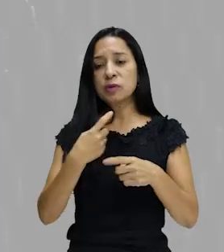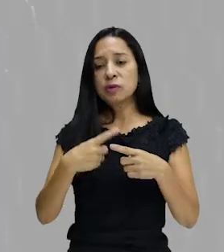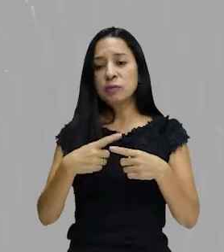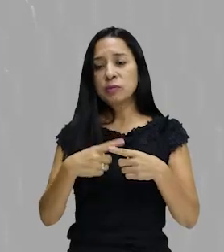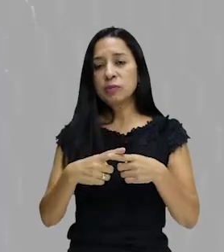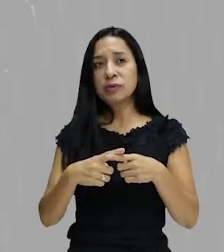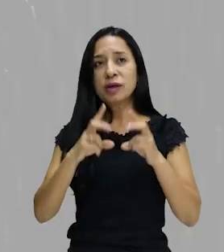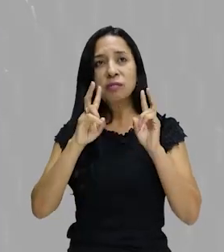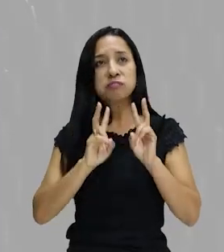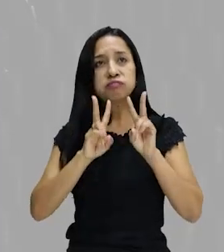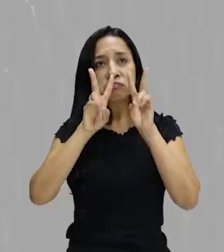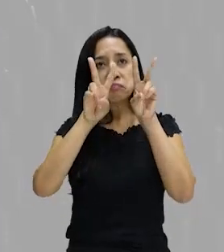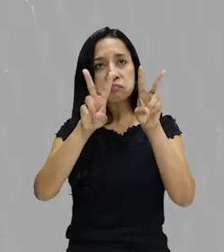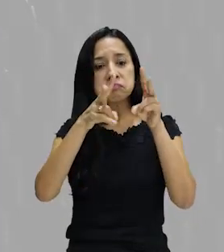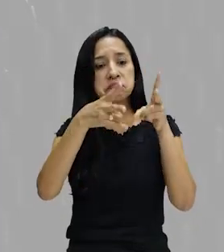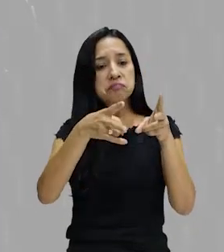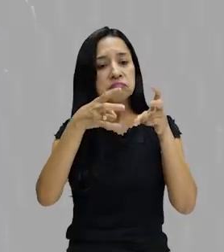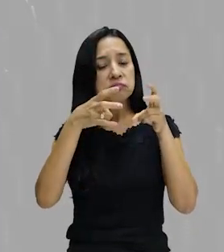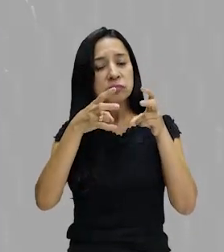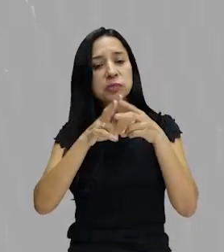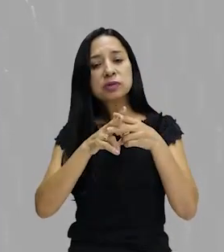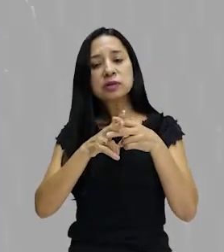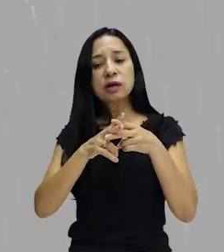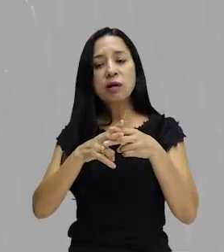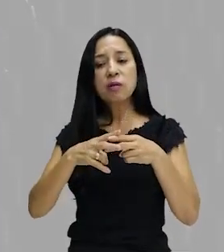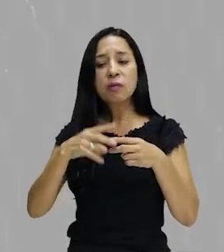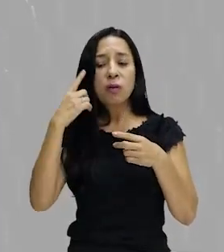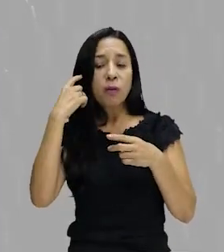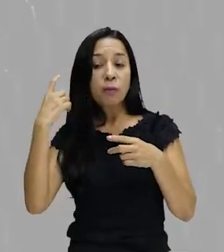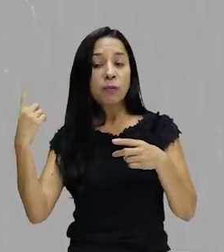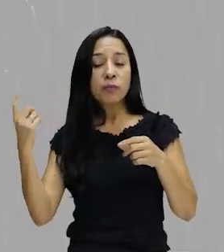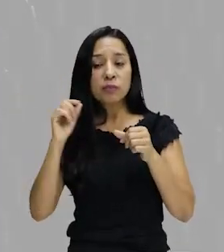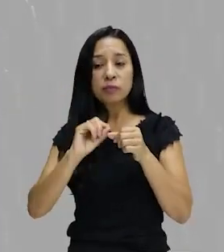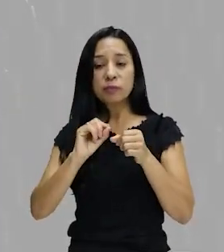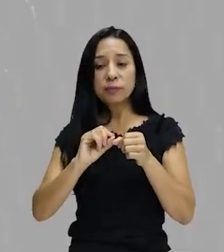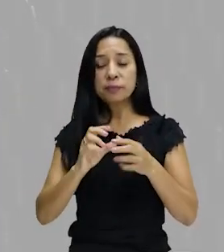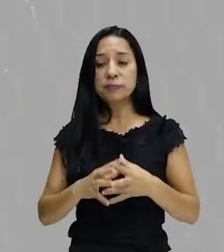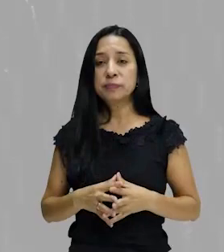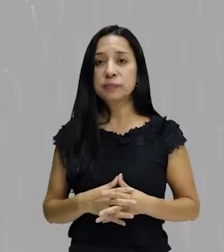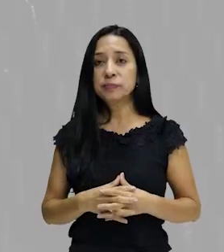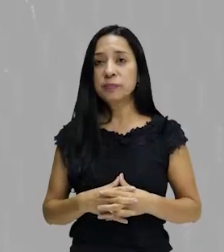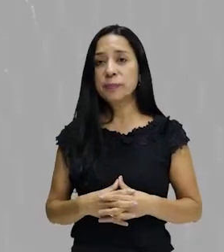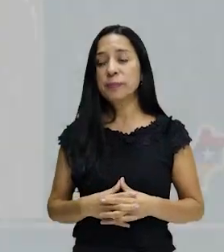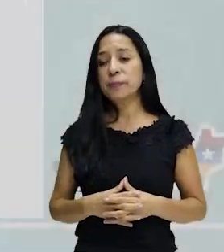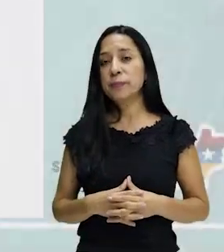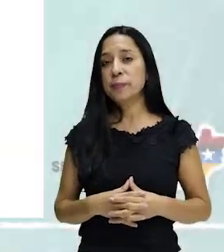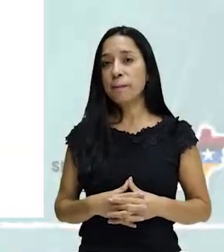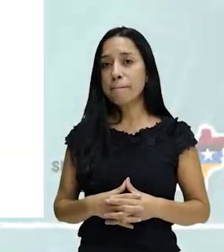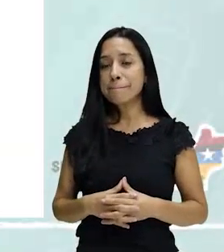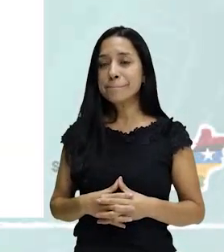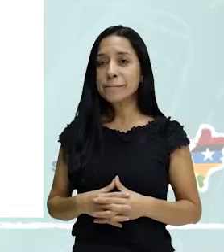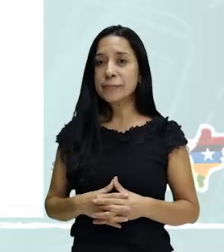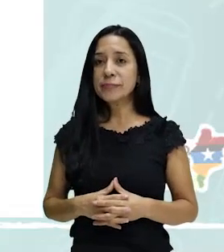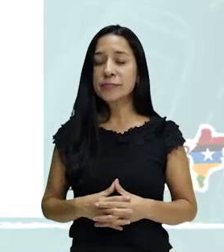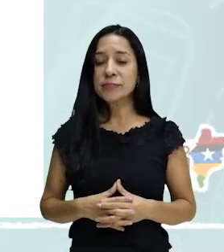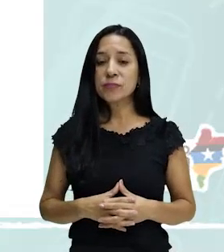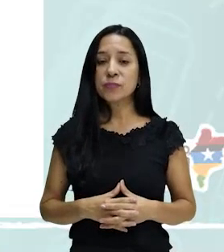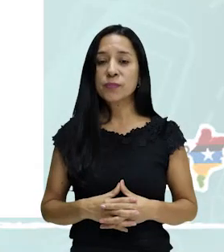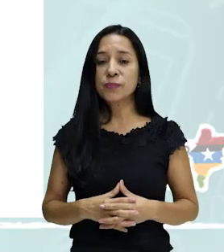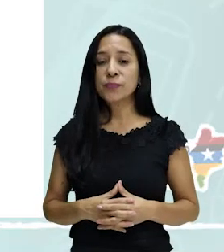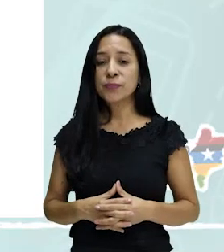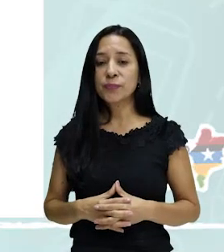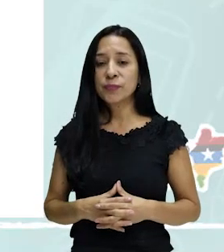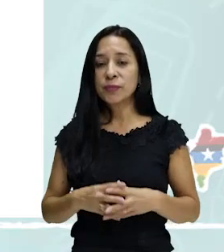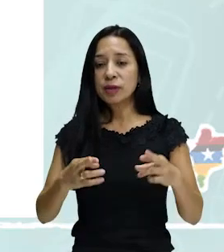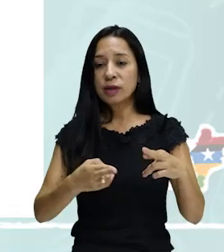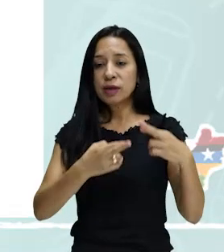bastante atenção, por causa do barulho que faz, né? Bom, ele é responsável